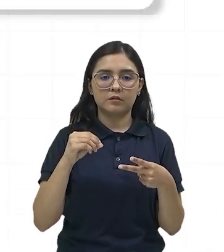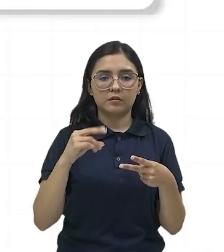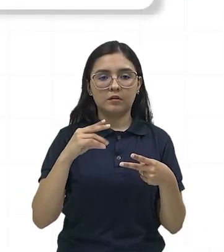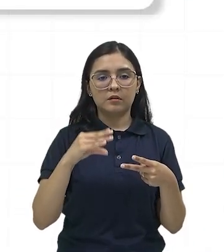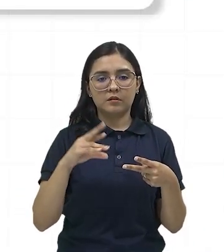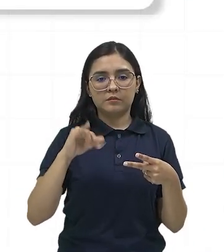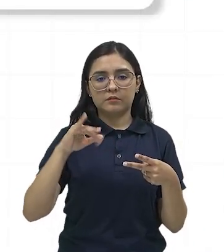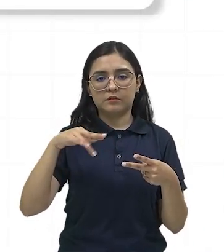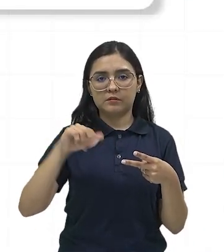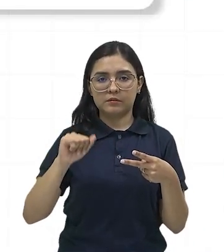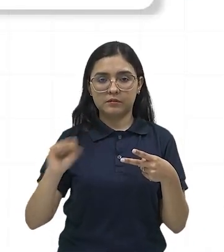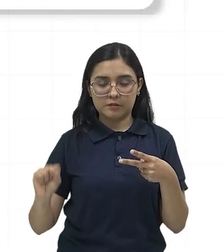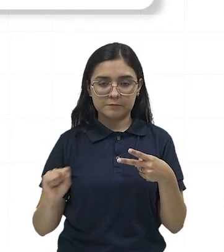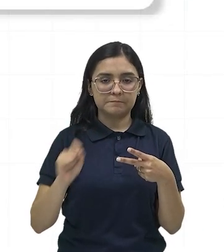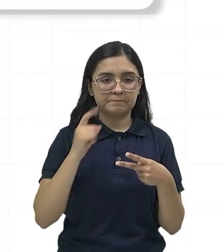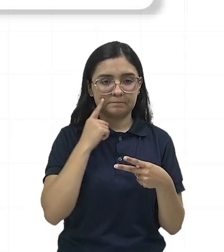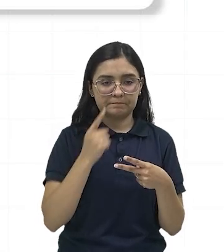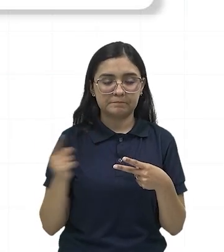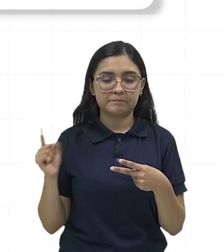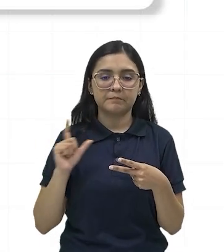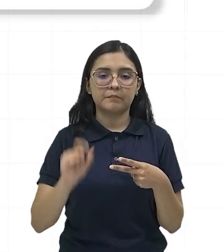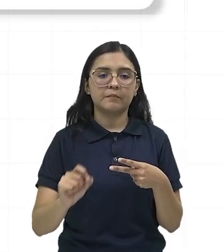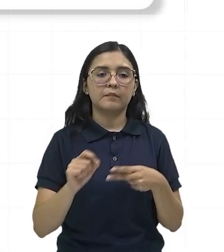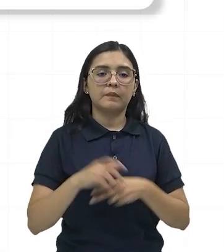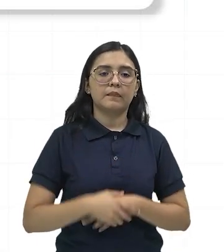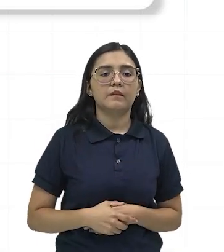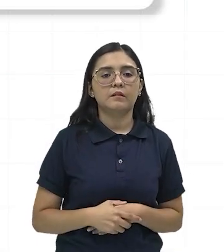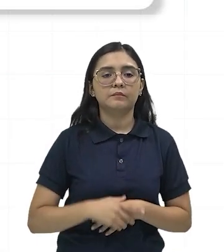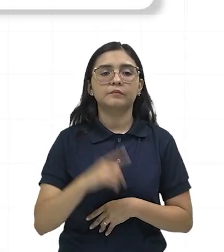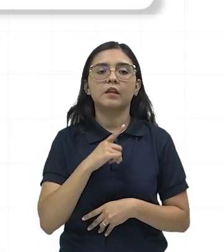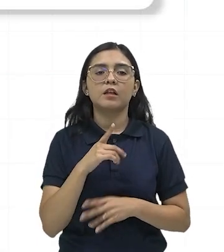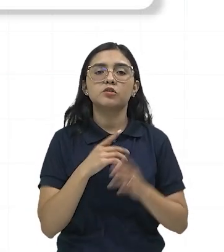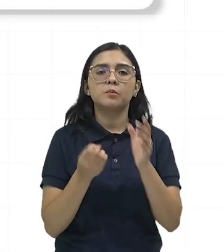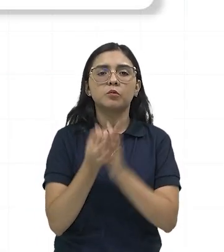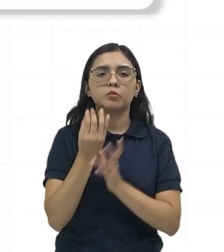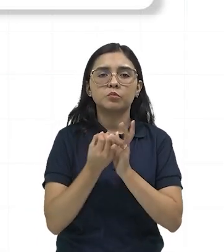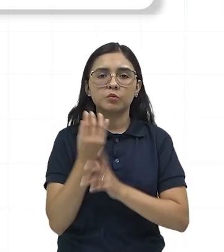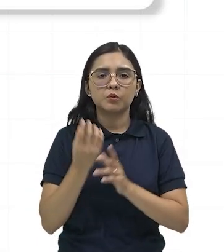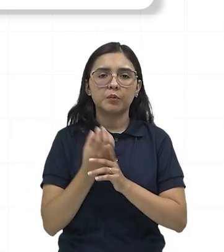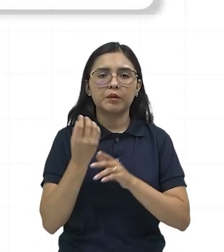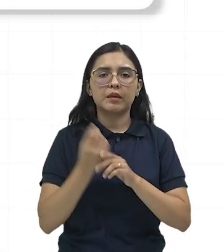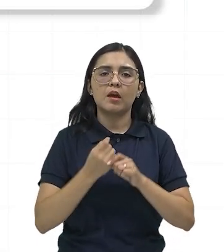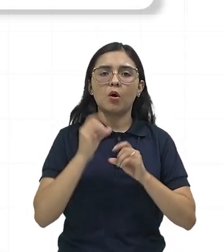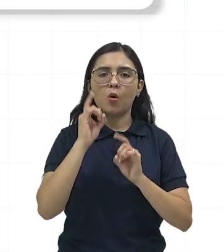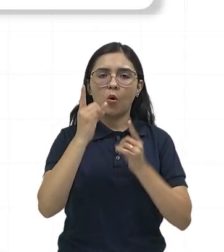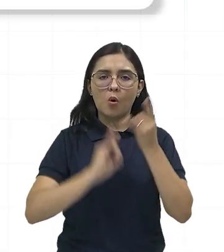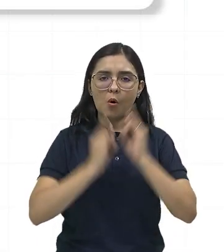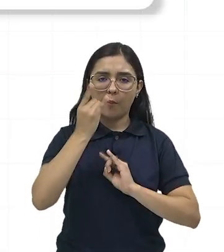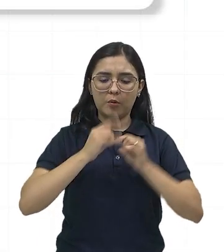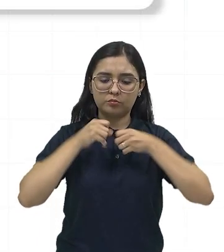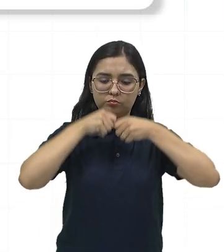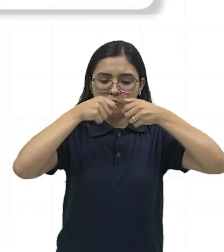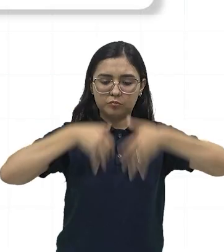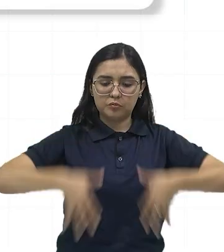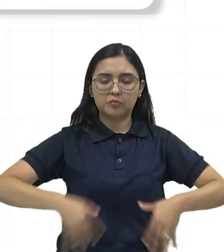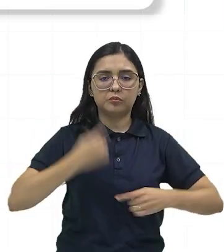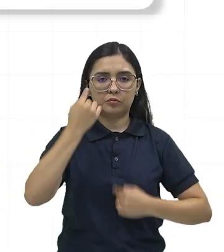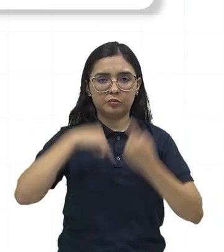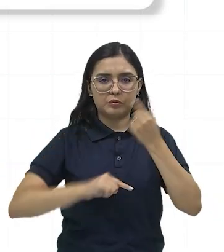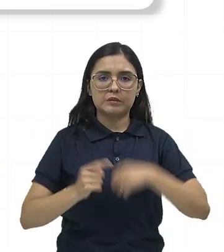As glândulas endócrinas secretam hormônios diretamente na corrente